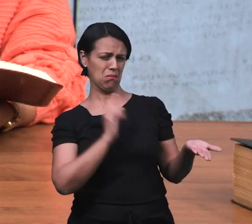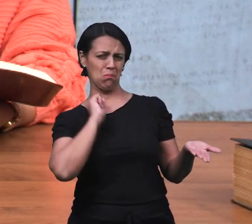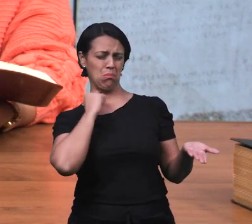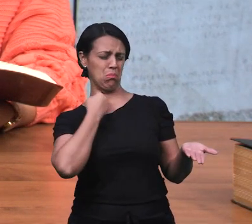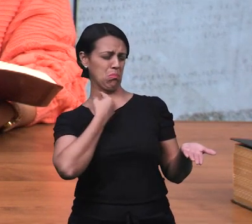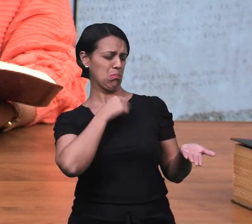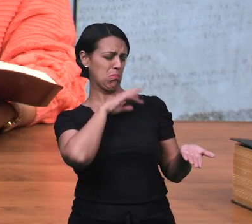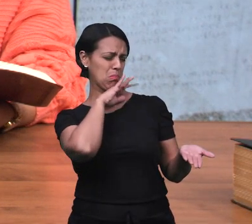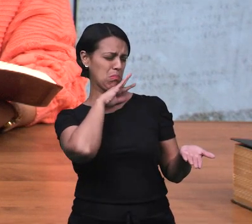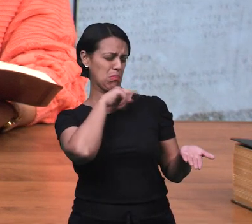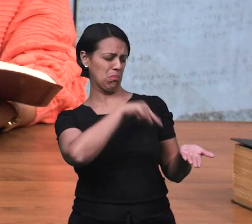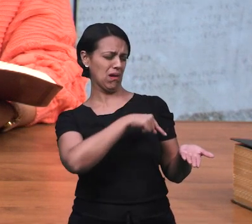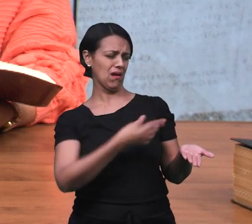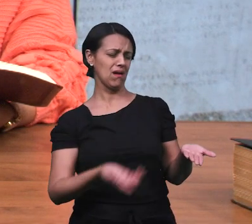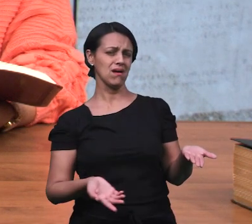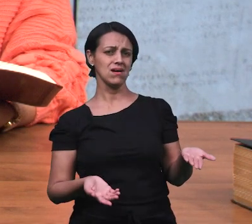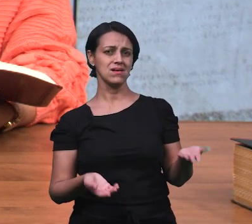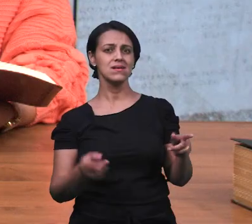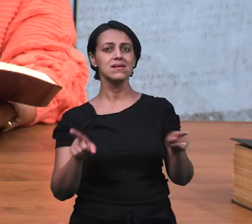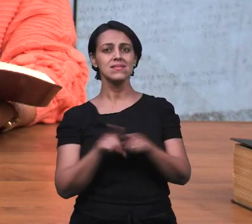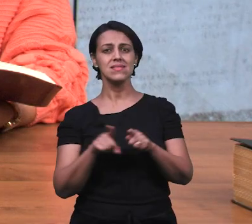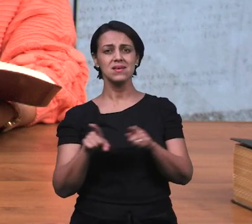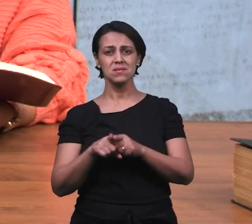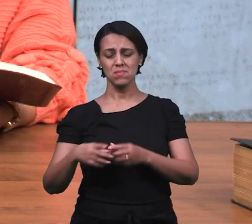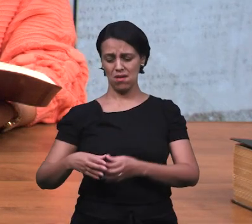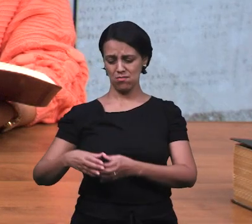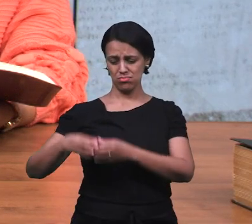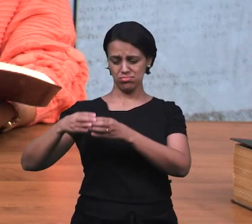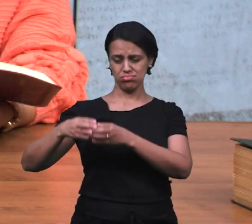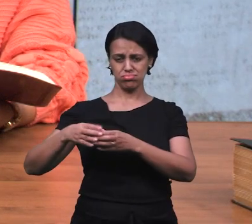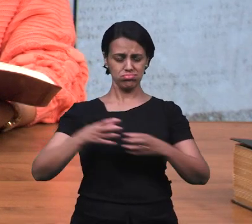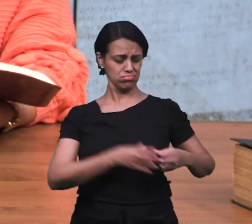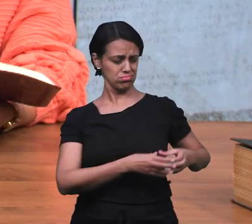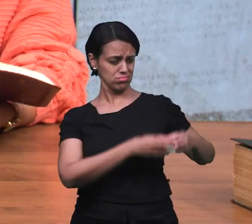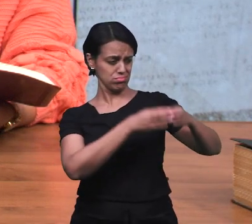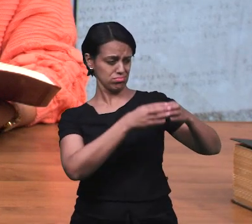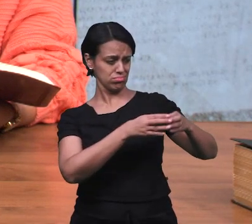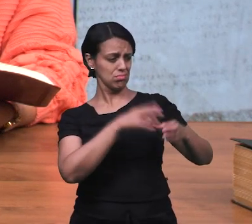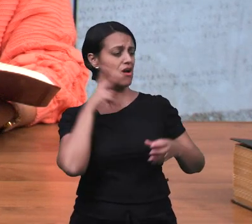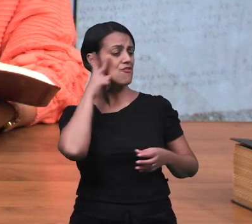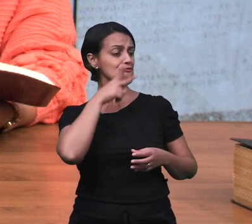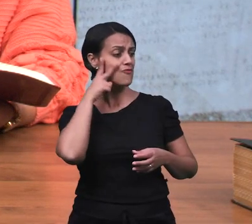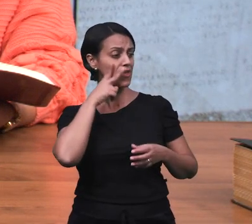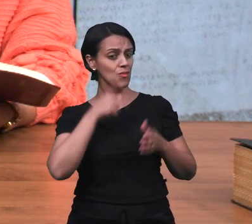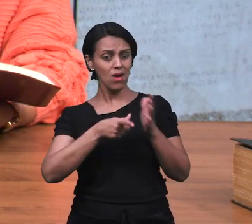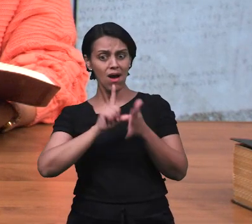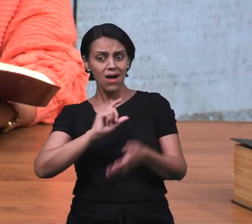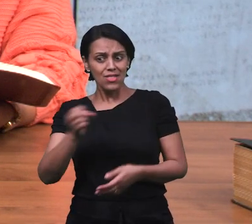bolorento. E estes odres que enchemos de vinho eram